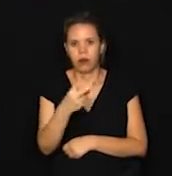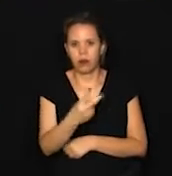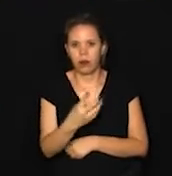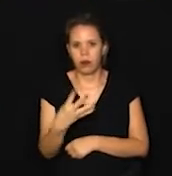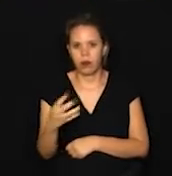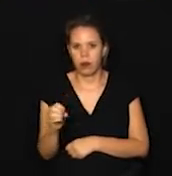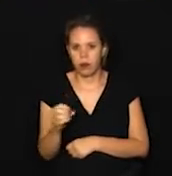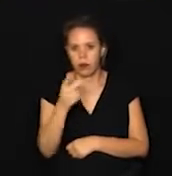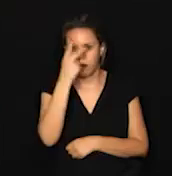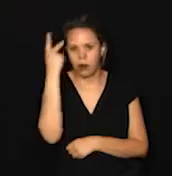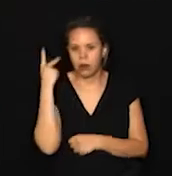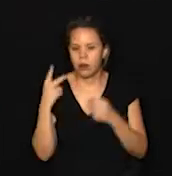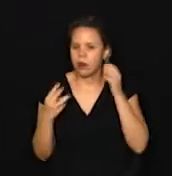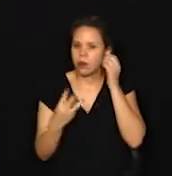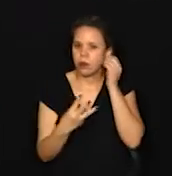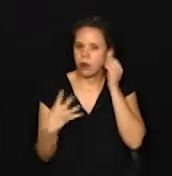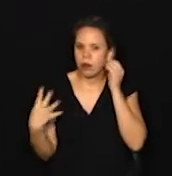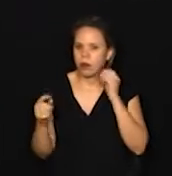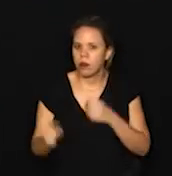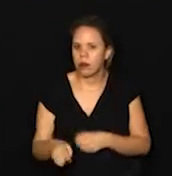958.240 casos,